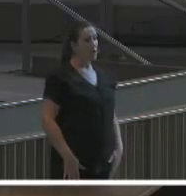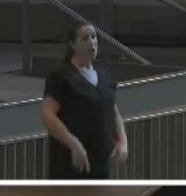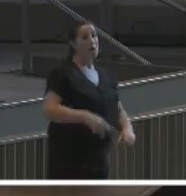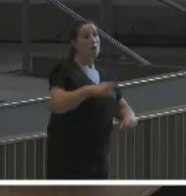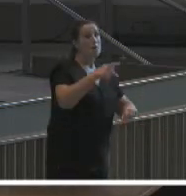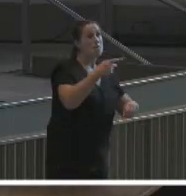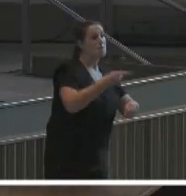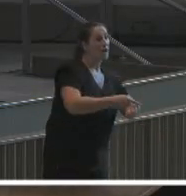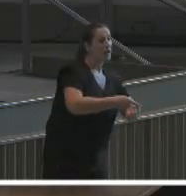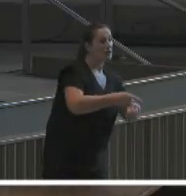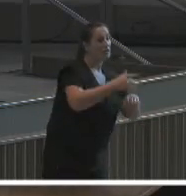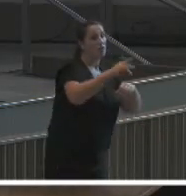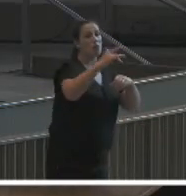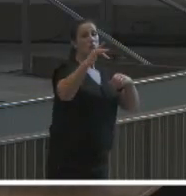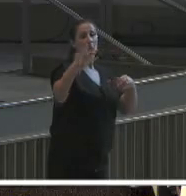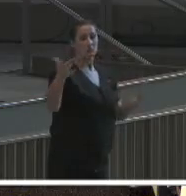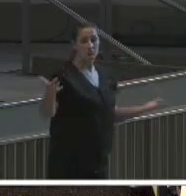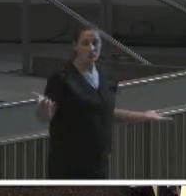ouro.